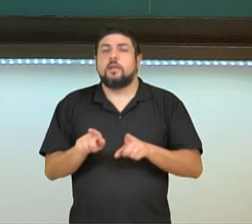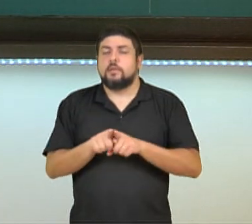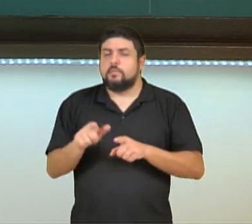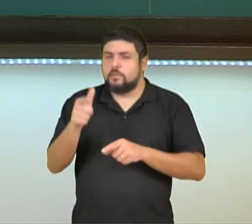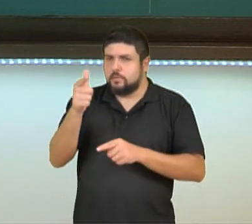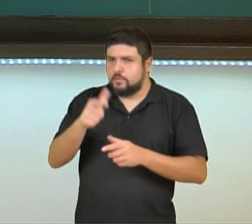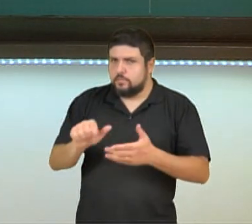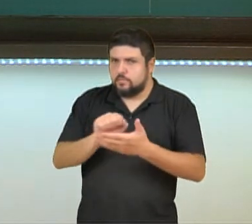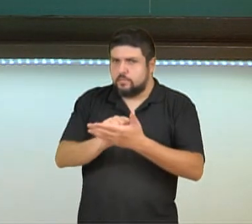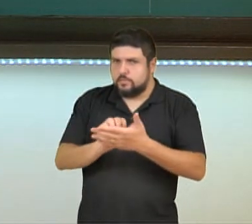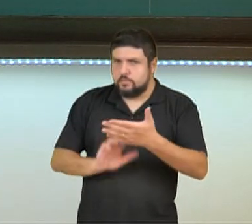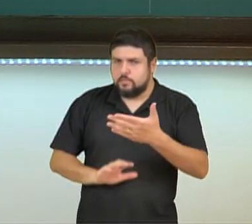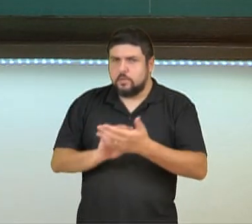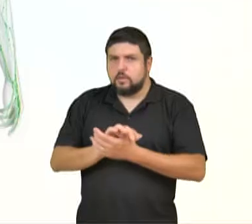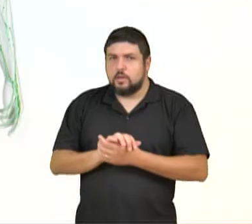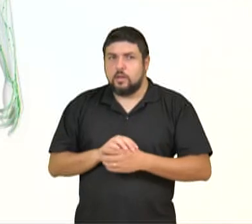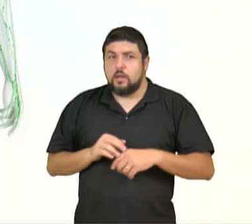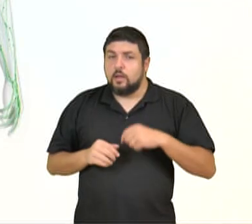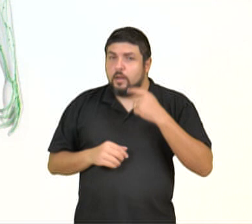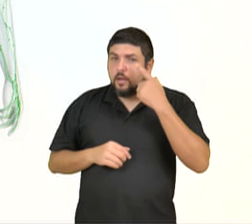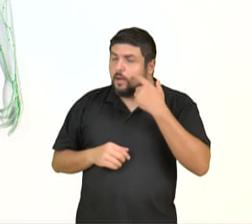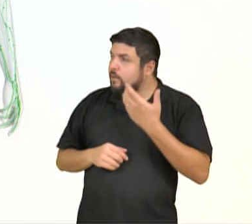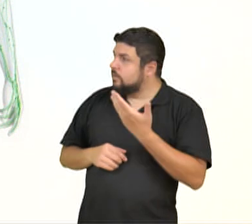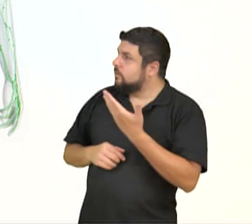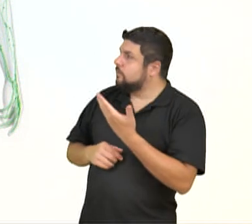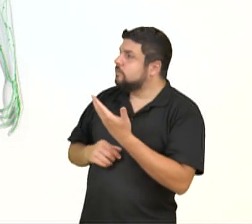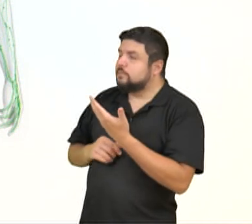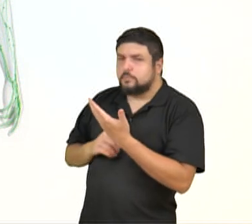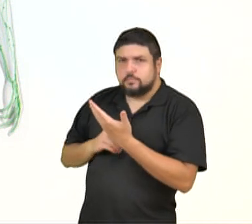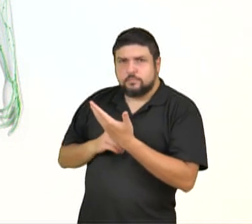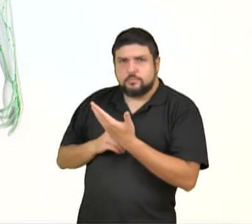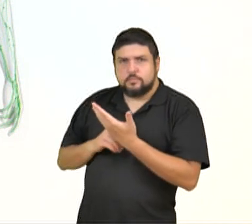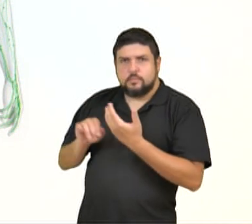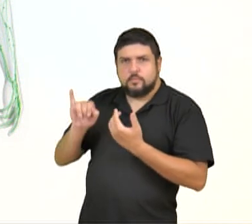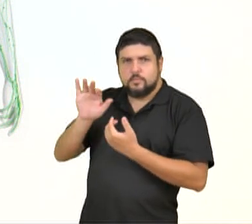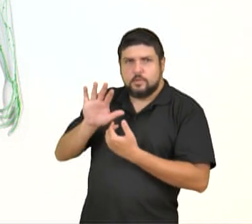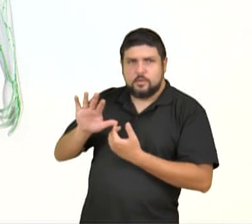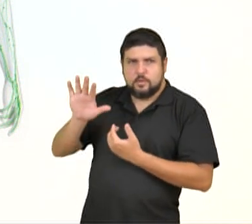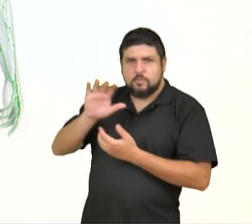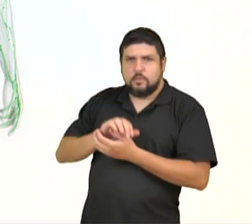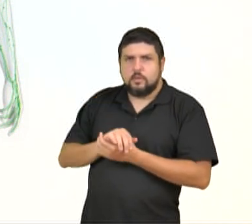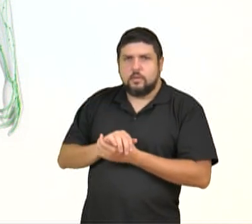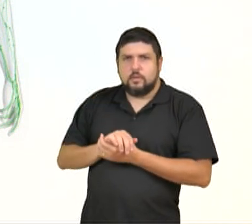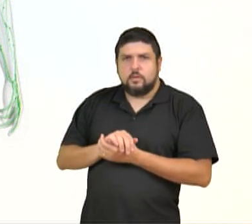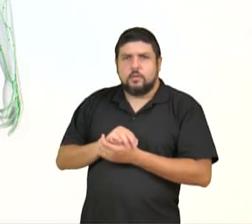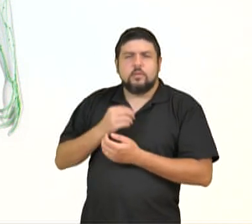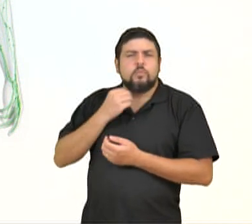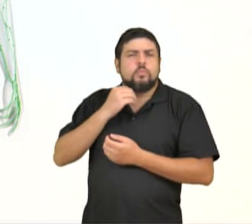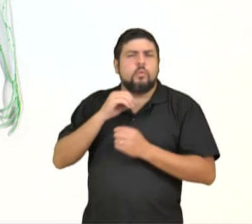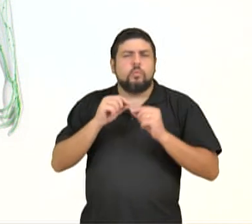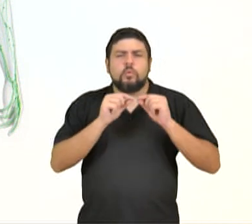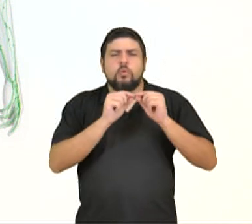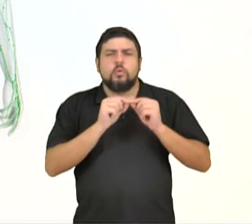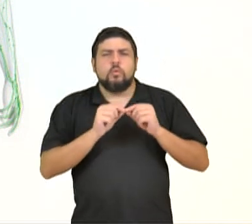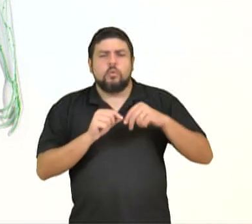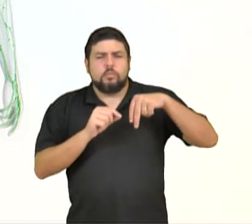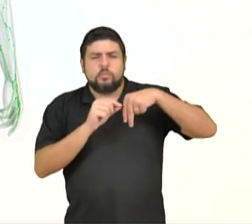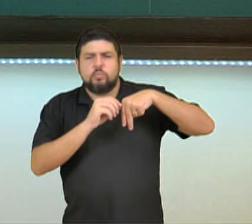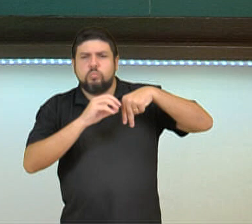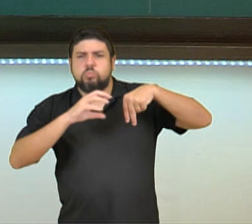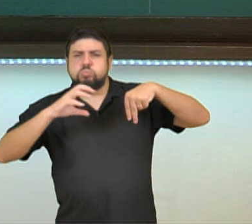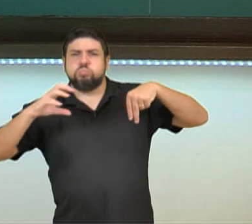você identificar na imagem, tá? Essa imagem que está em destaque, ela é uma